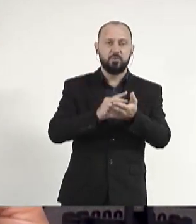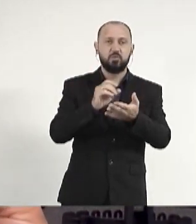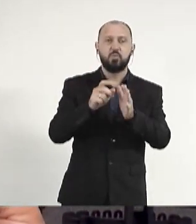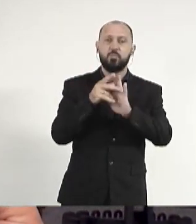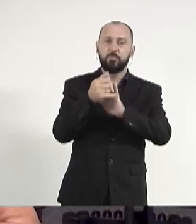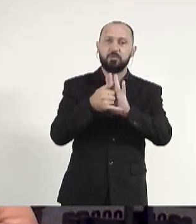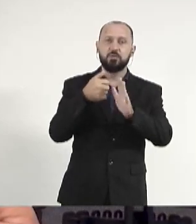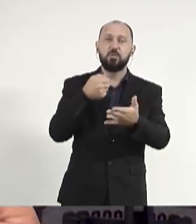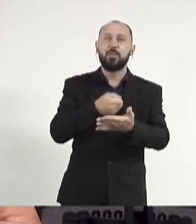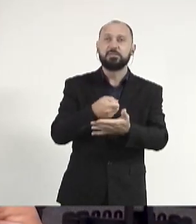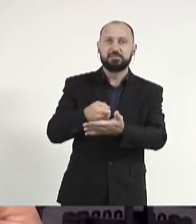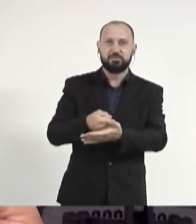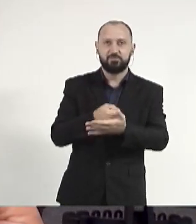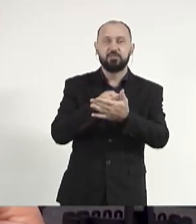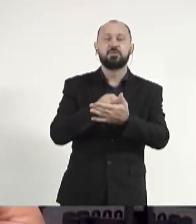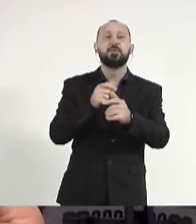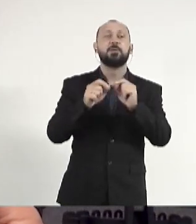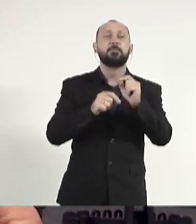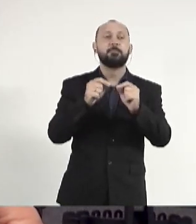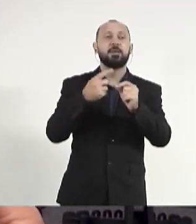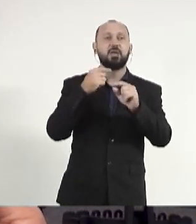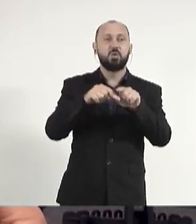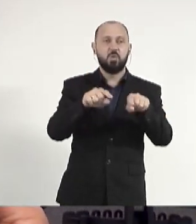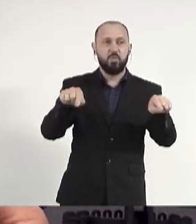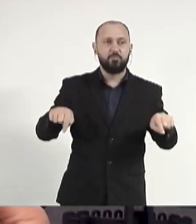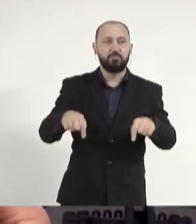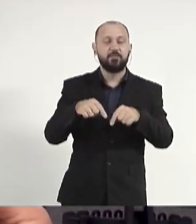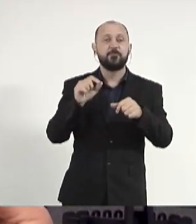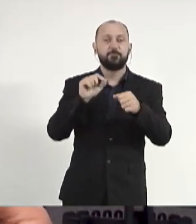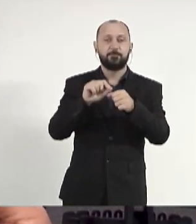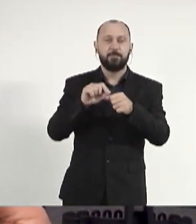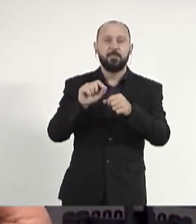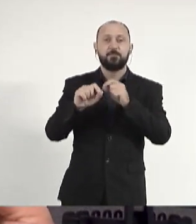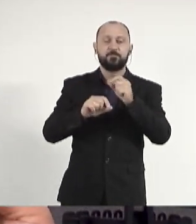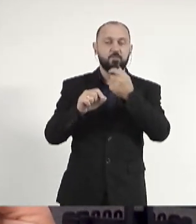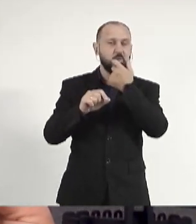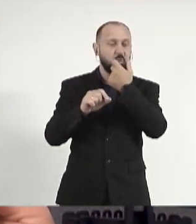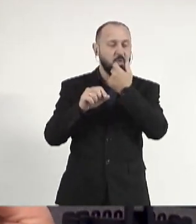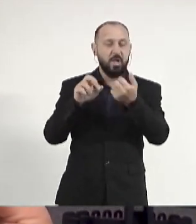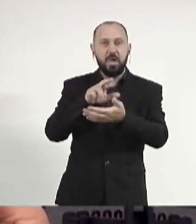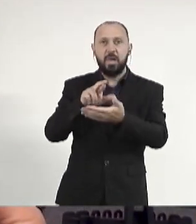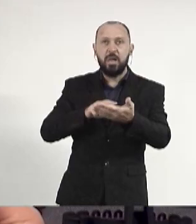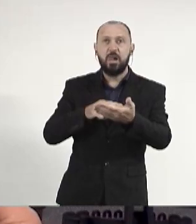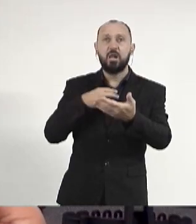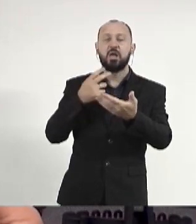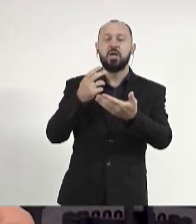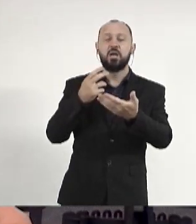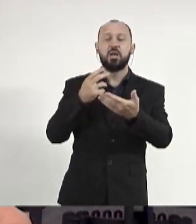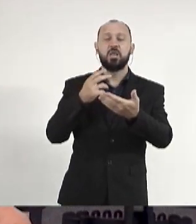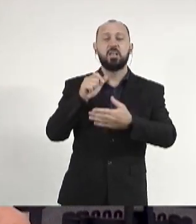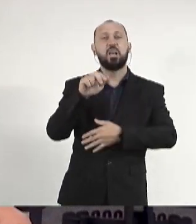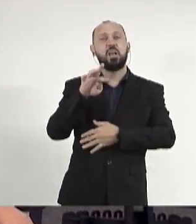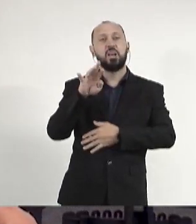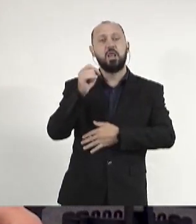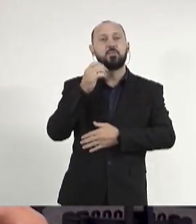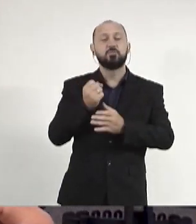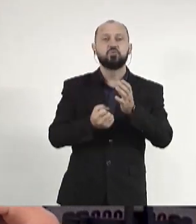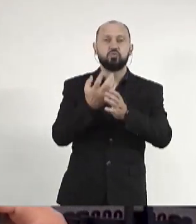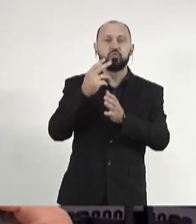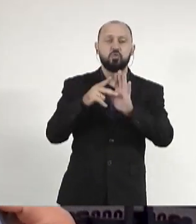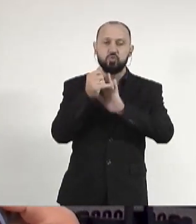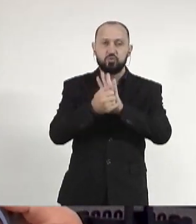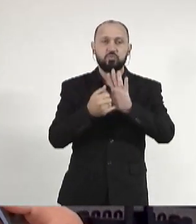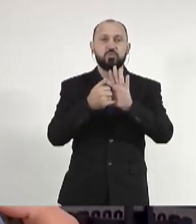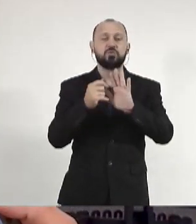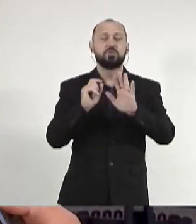projeto traz uma exigência para que os laboratórios que realizem relatórios, laudos para a instalação de